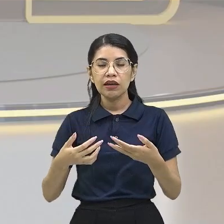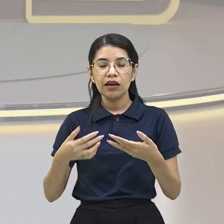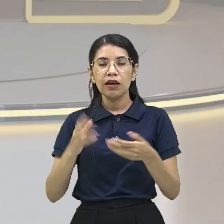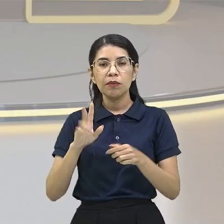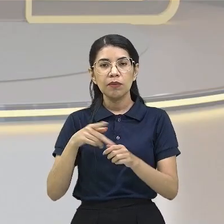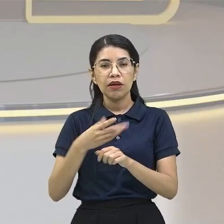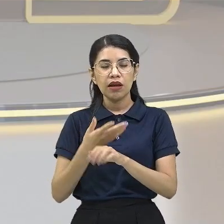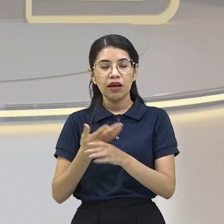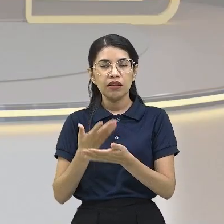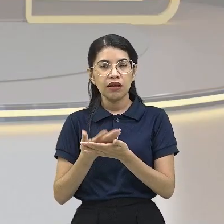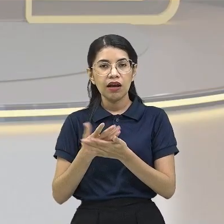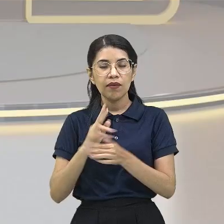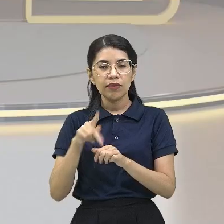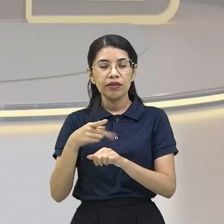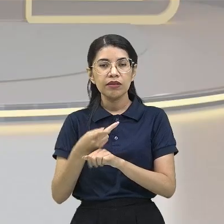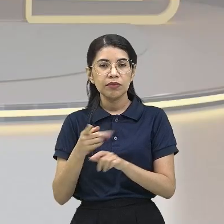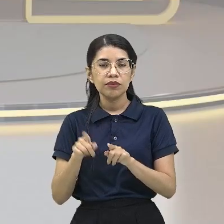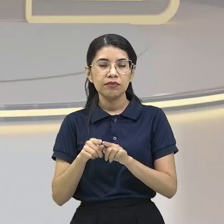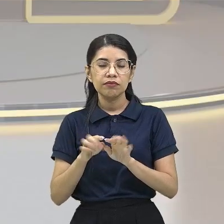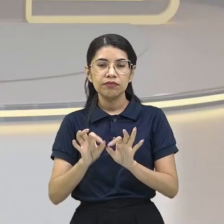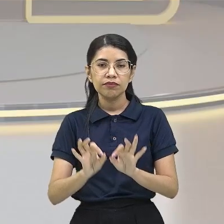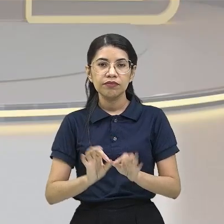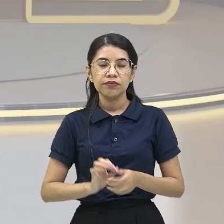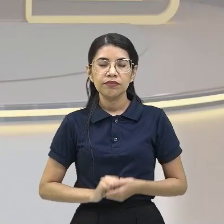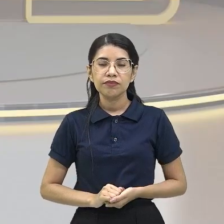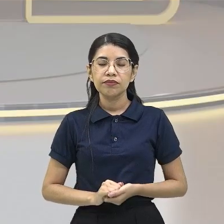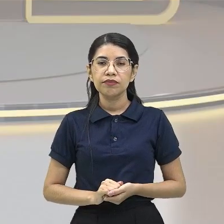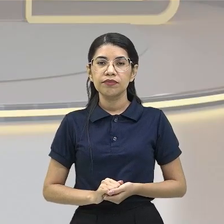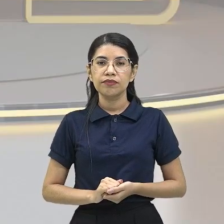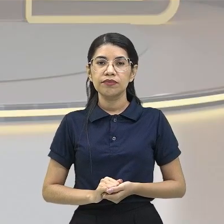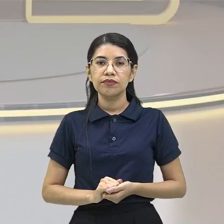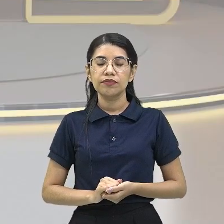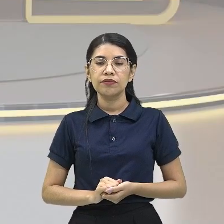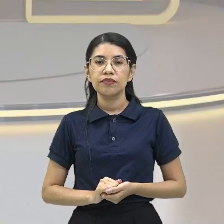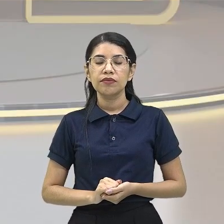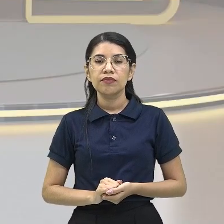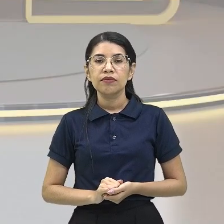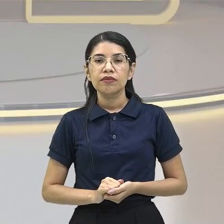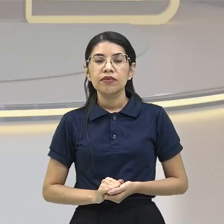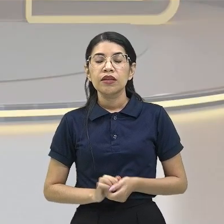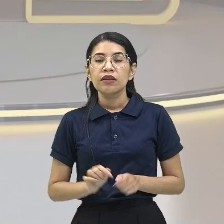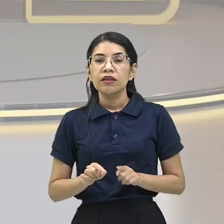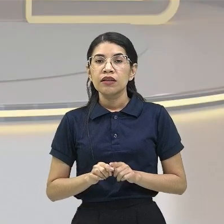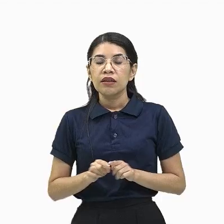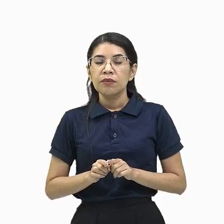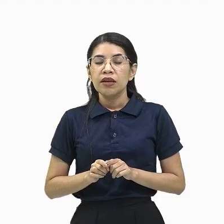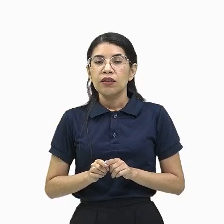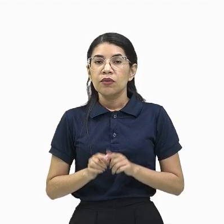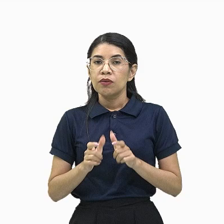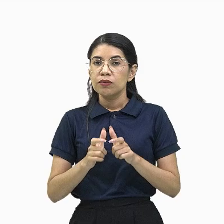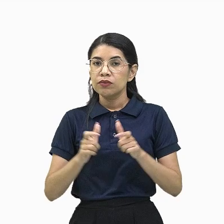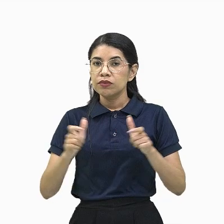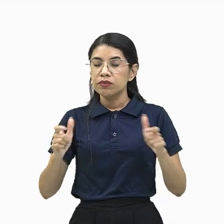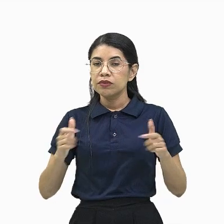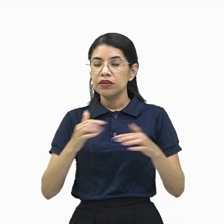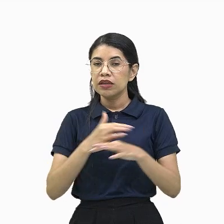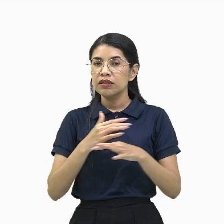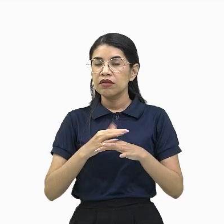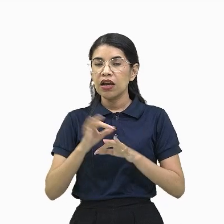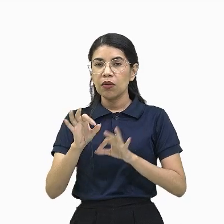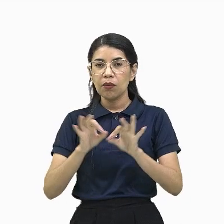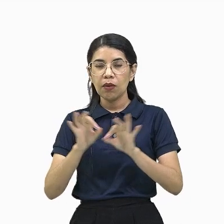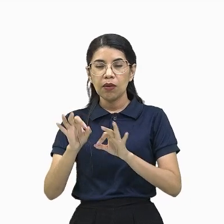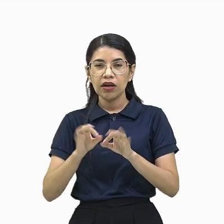outra aula. Daria uma outra aula, exatamente isso. E aí nós temos esse crescimento desordenado, né? Aí eu vou pontuar aí alguns